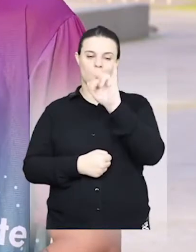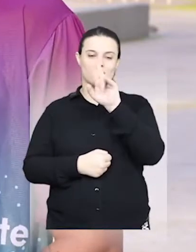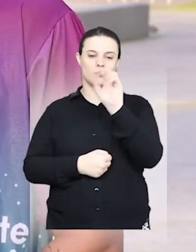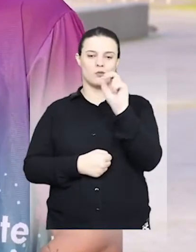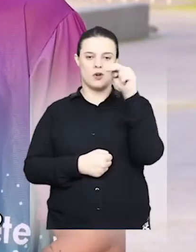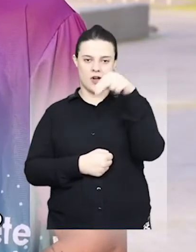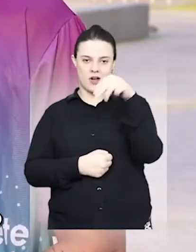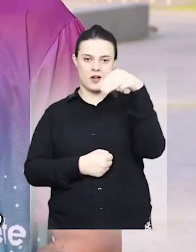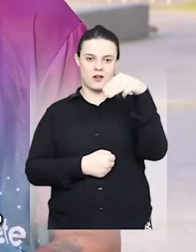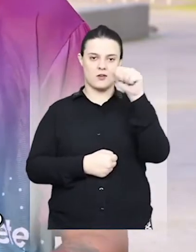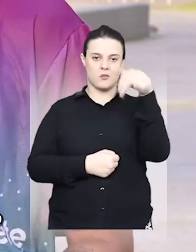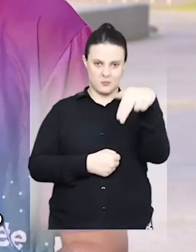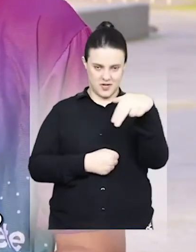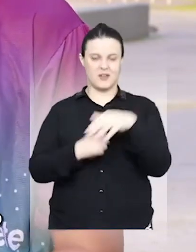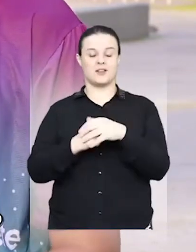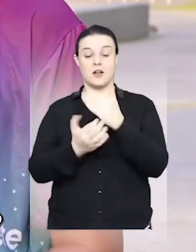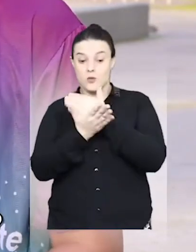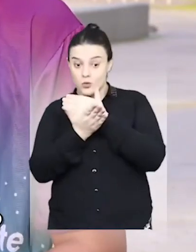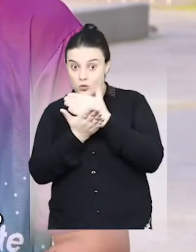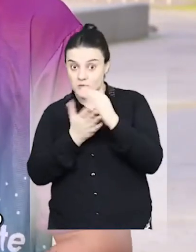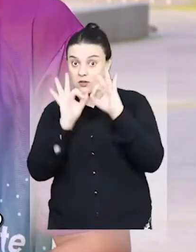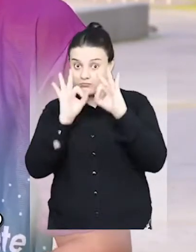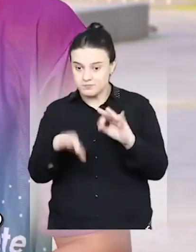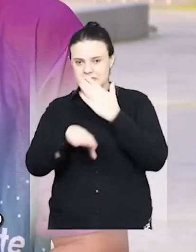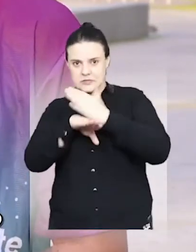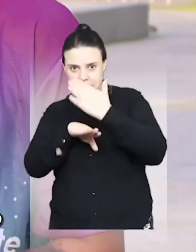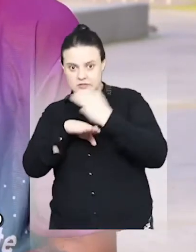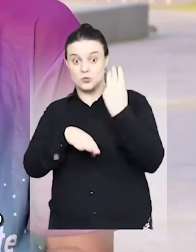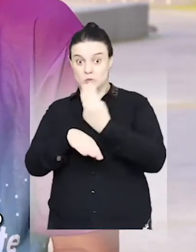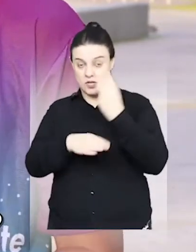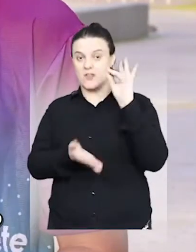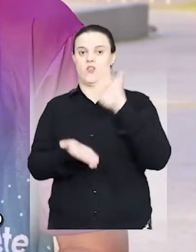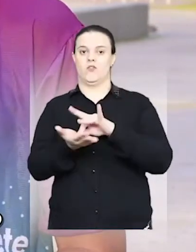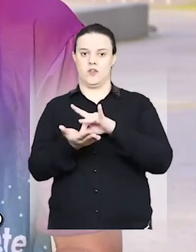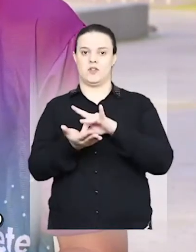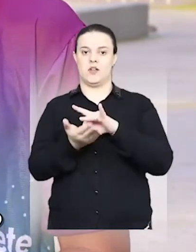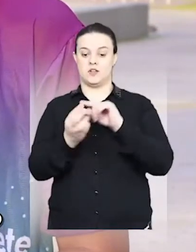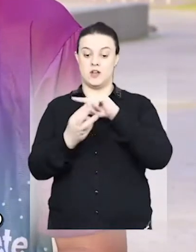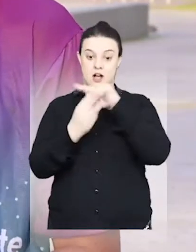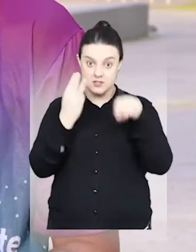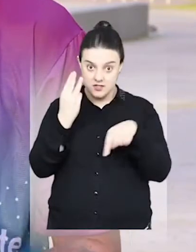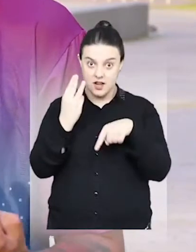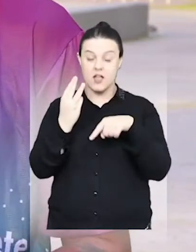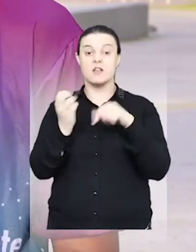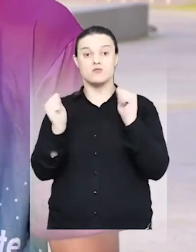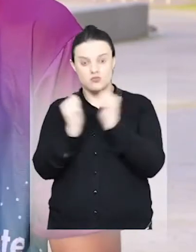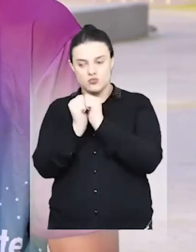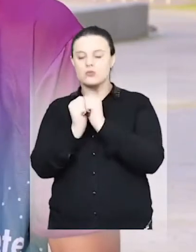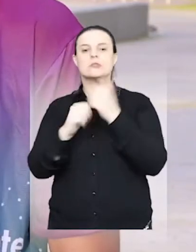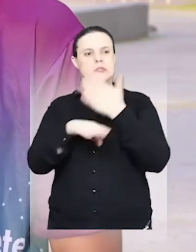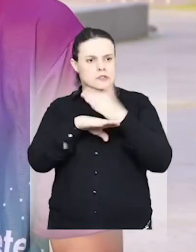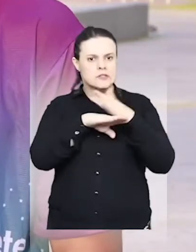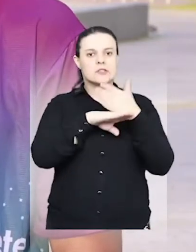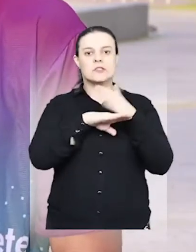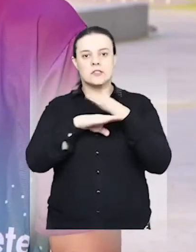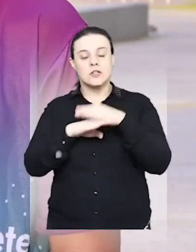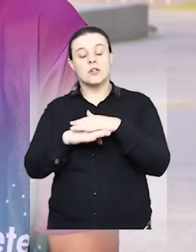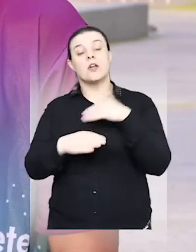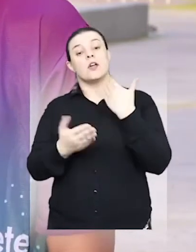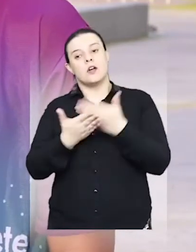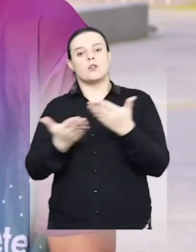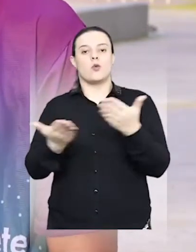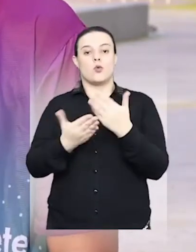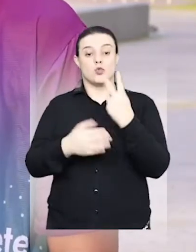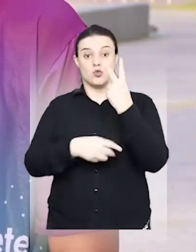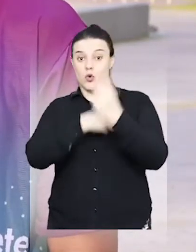Ironman. Então foi aí que eu comecei realmente a praticar o triatlon de verdade, né? Unindo as três modalidades. E aí